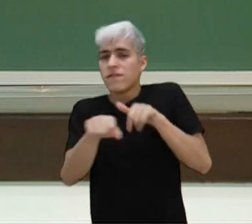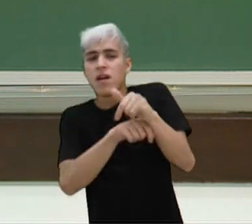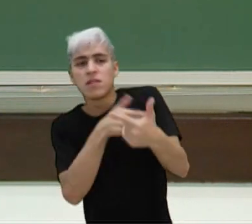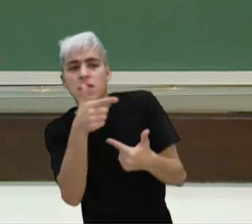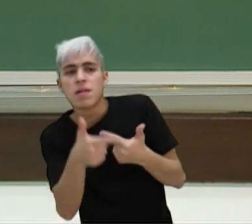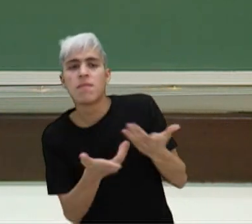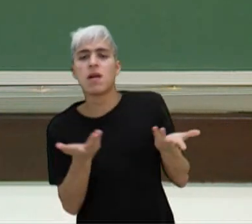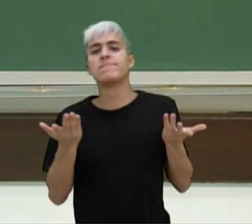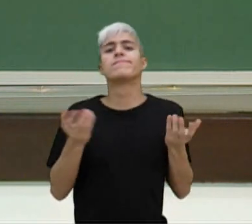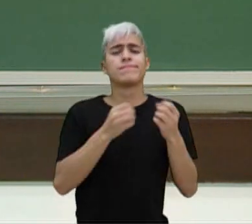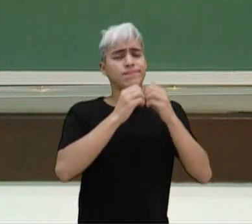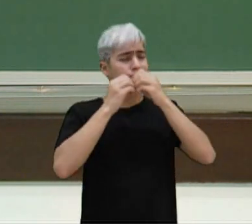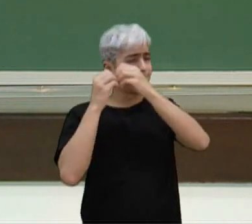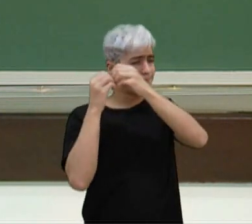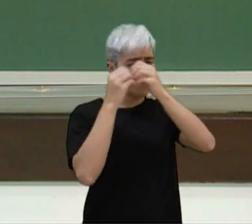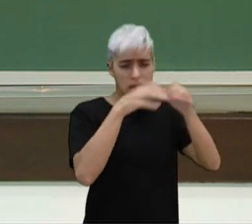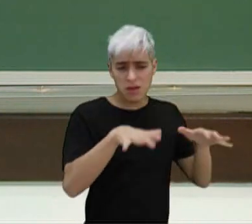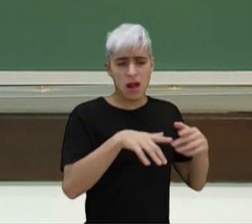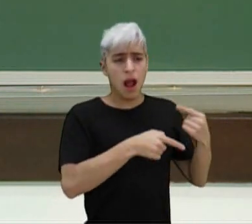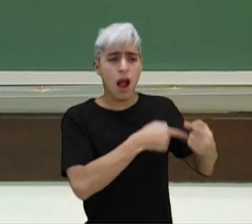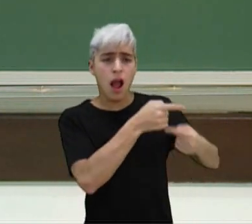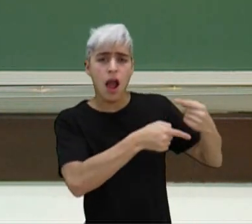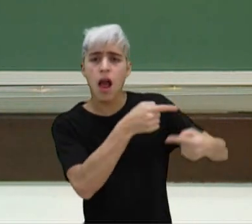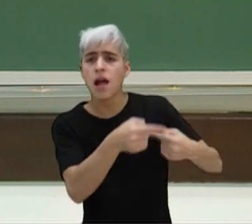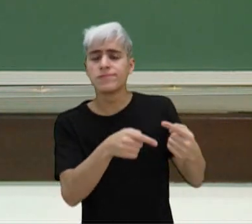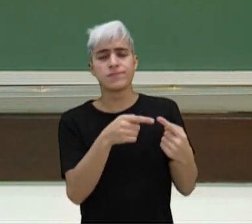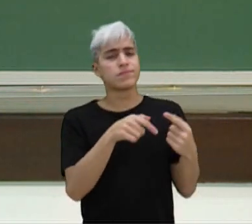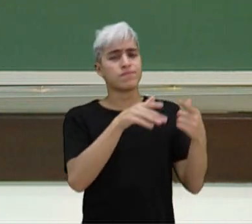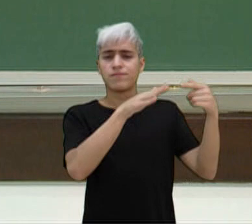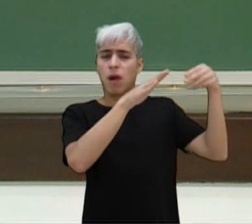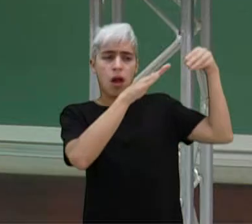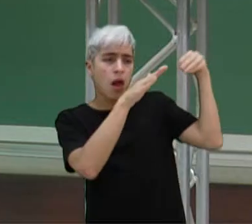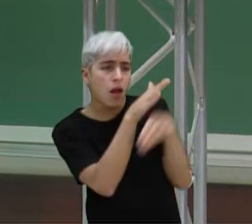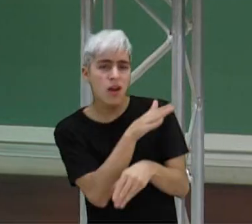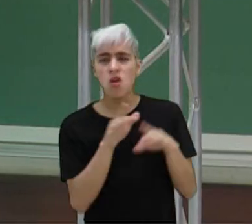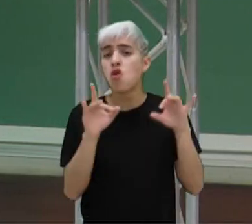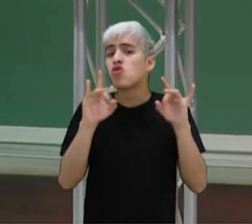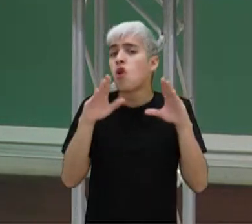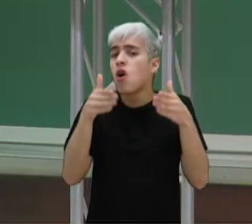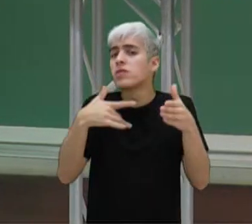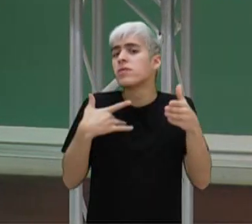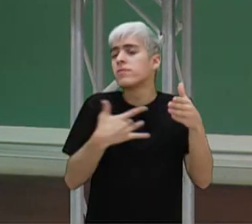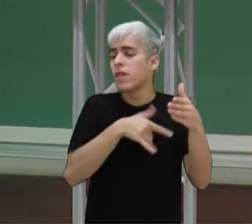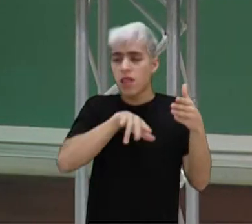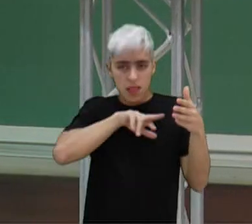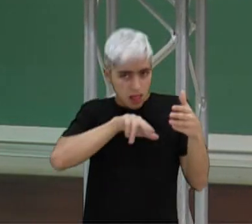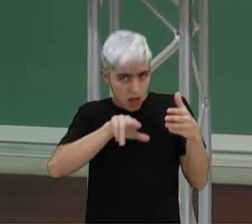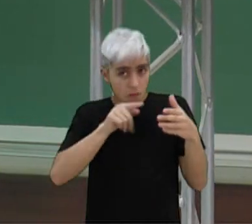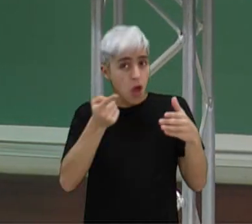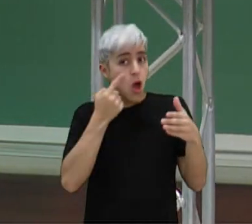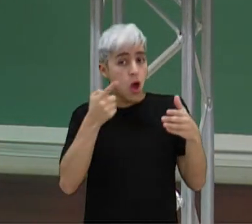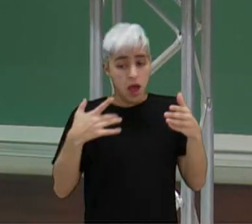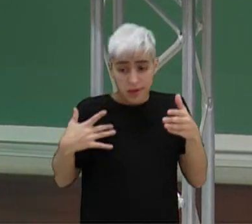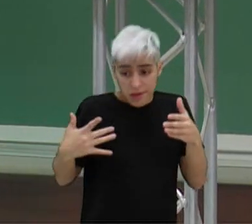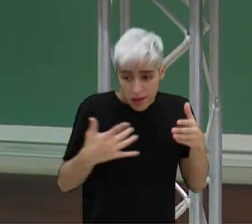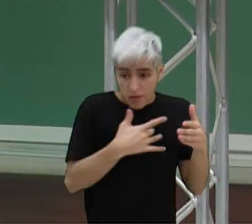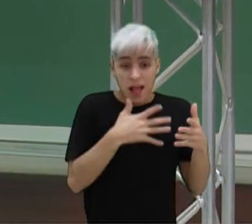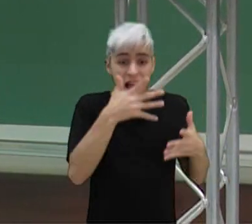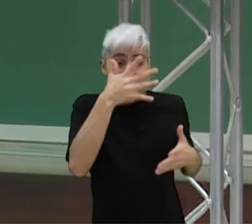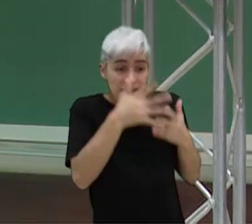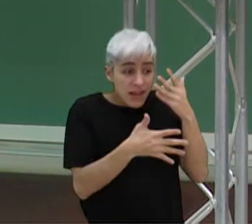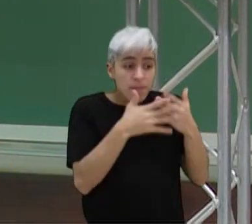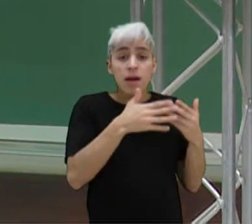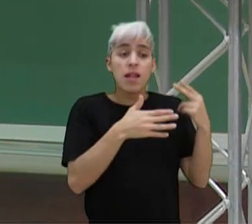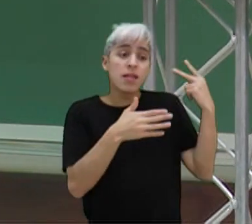trabalhar, então ela afeta toda uma cadeia de atividades, não apenas a saúde, certo? Então, a saúde, ela vai atrapalhar aí